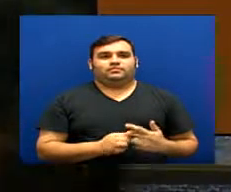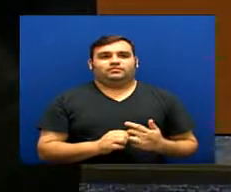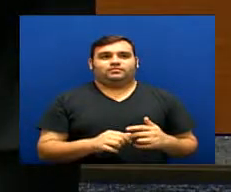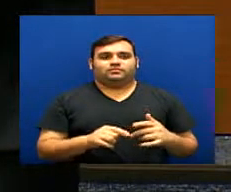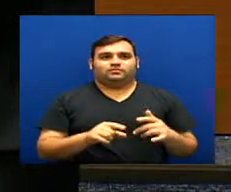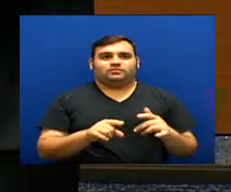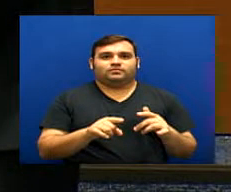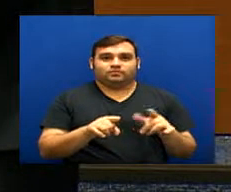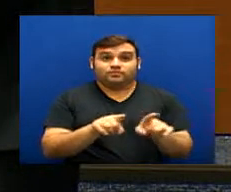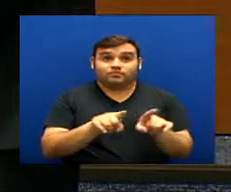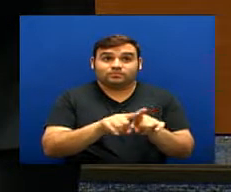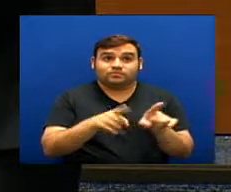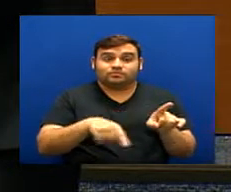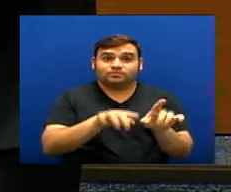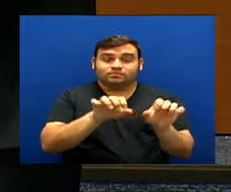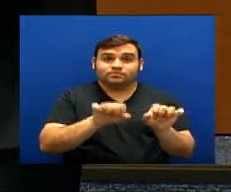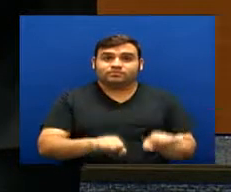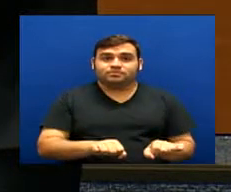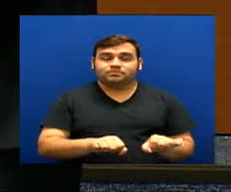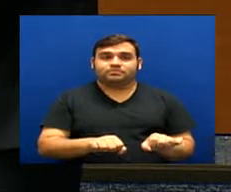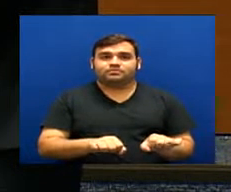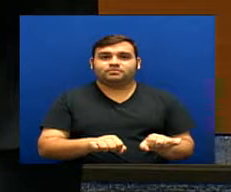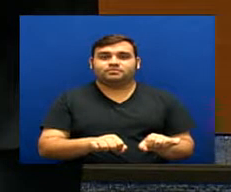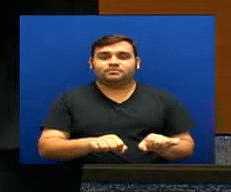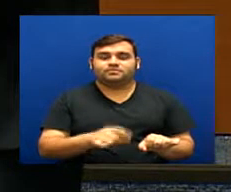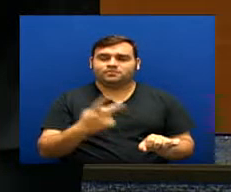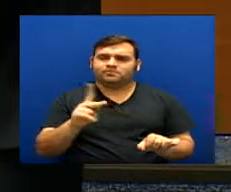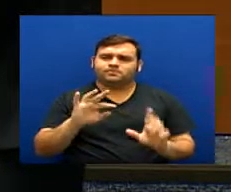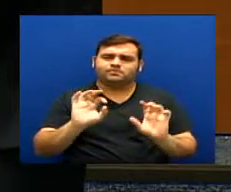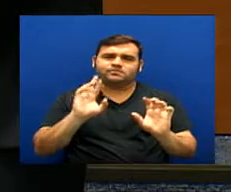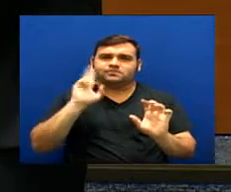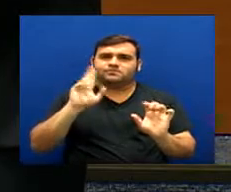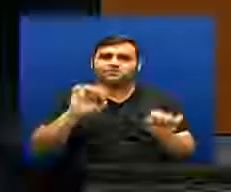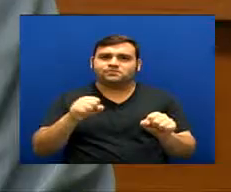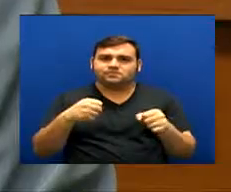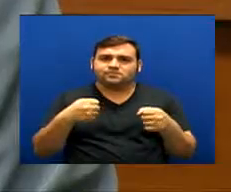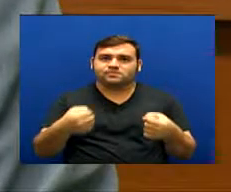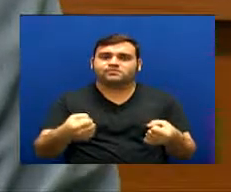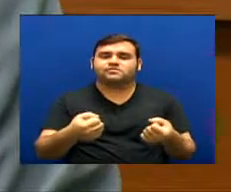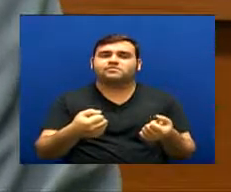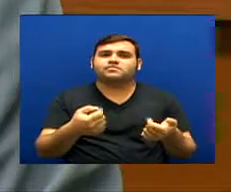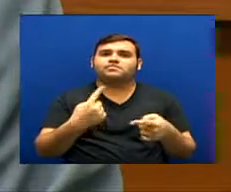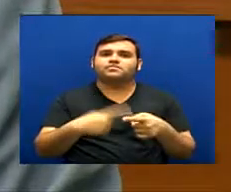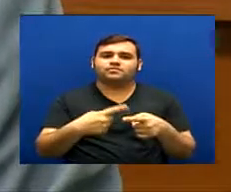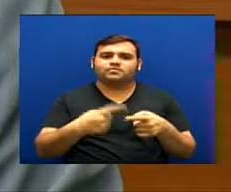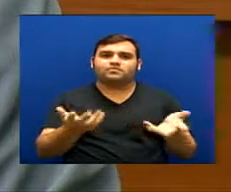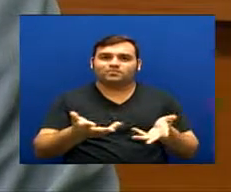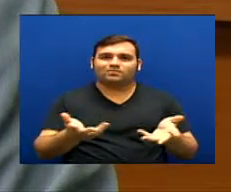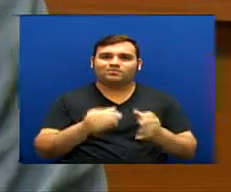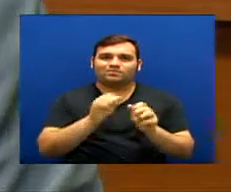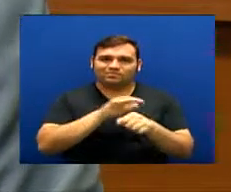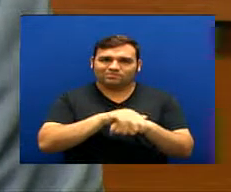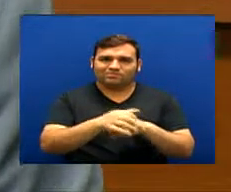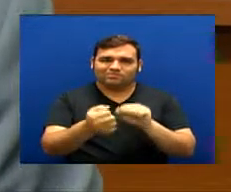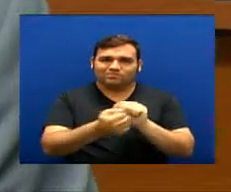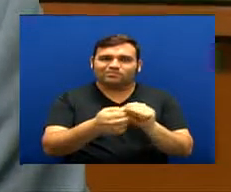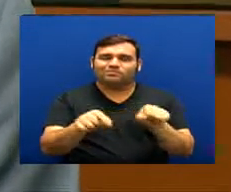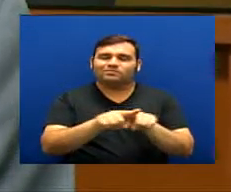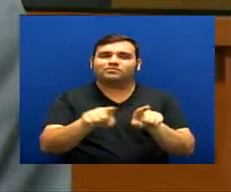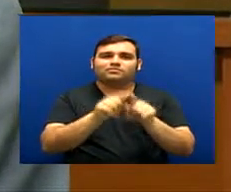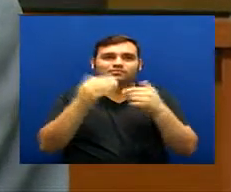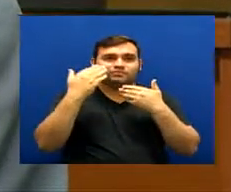Agradecendo a Deus pela bênção na sua vida e pela palavra tão especial que Deus usou para que